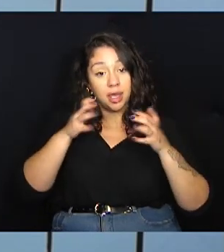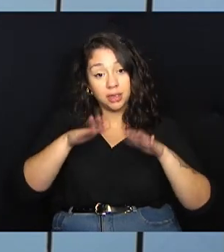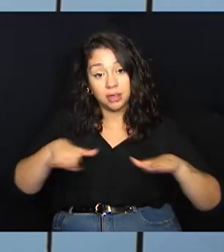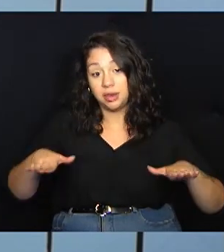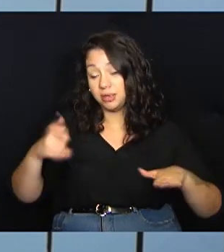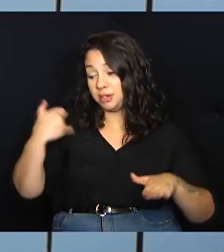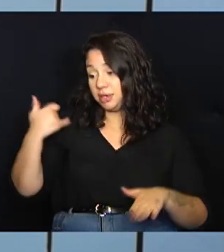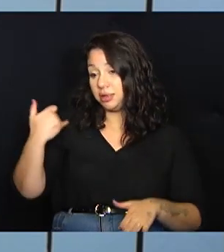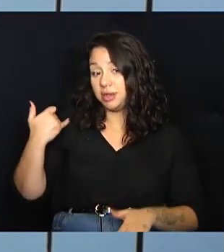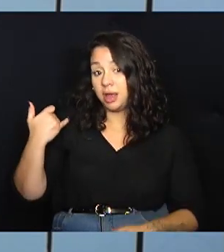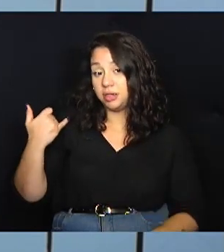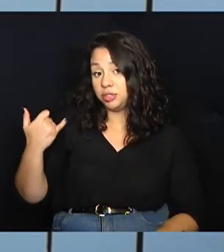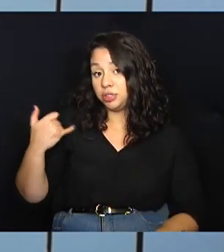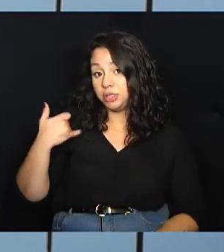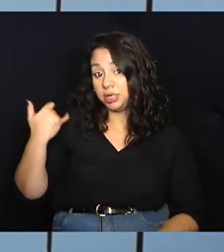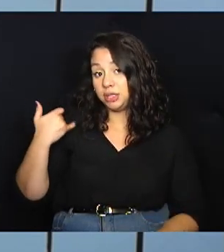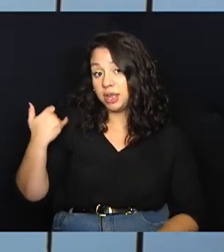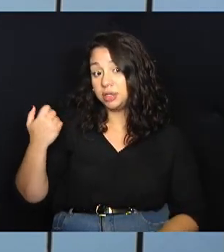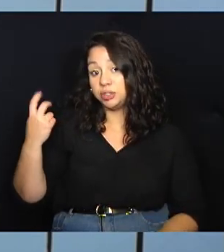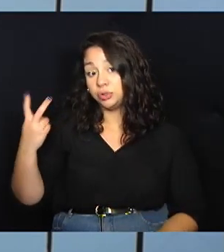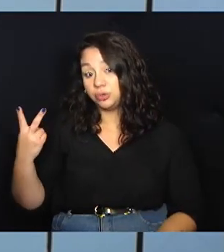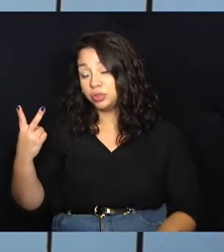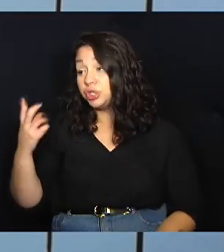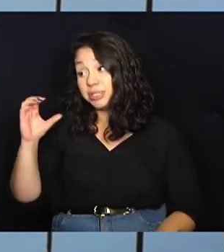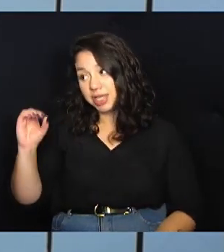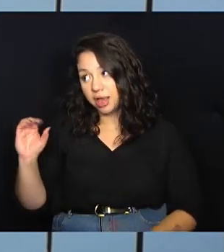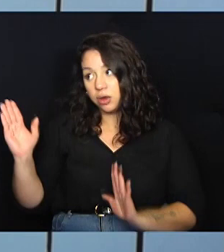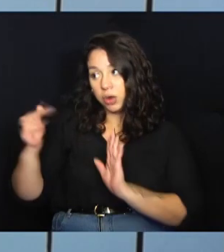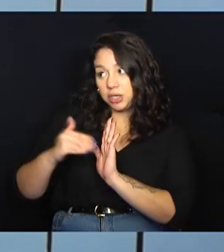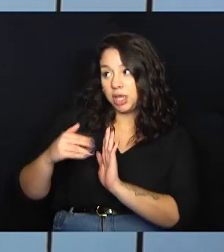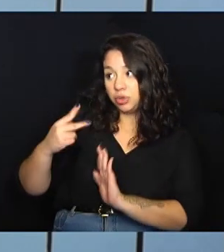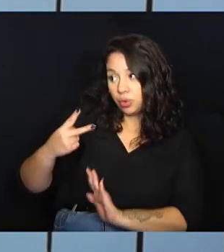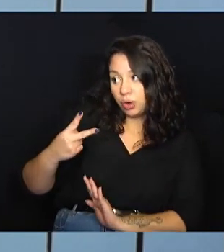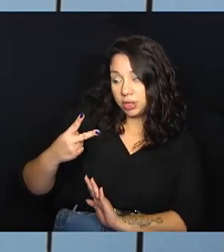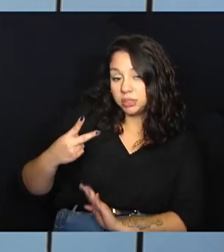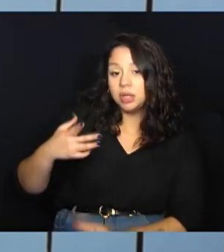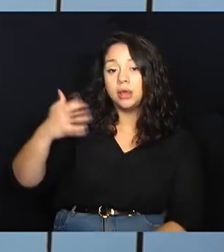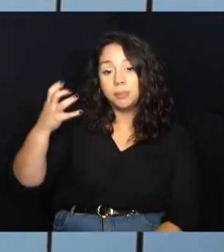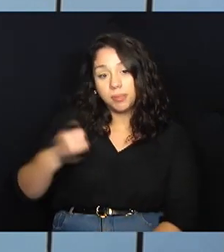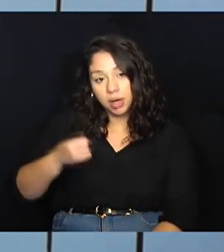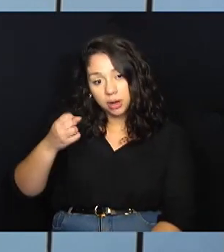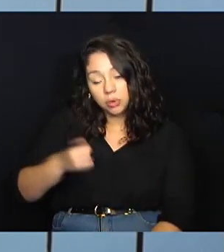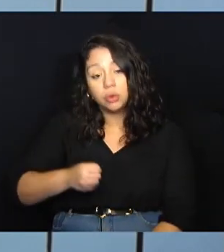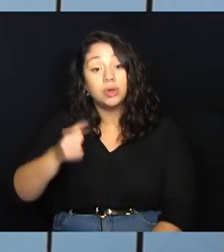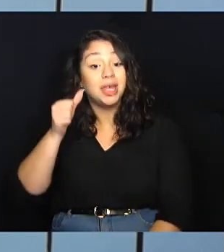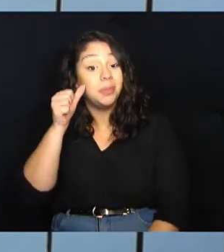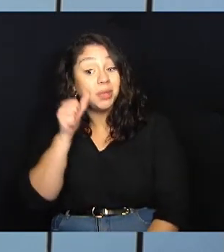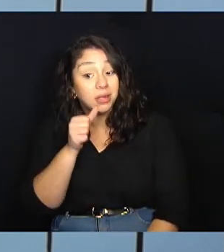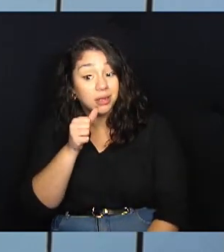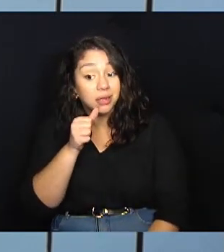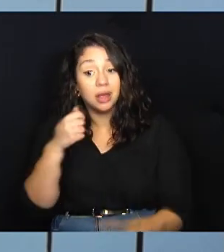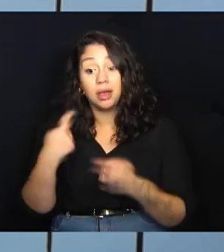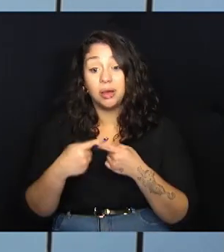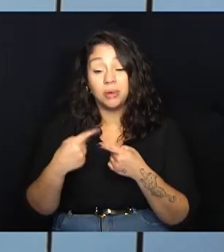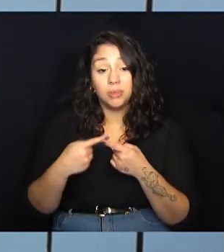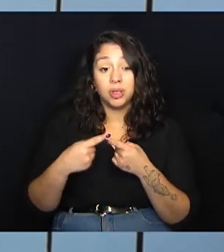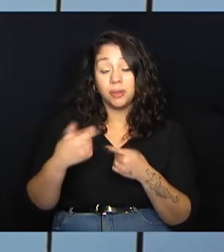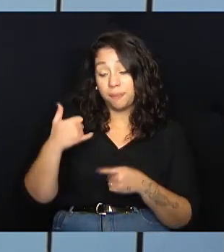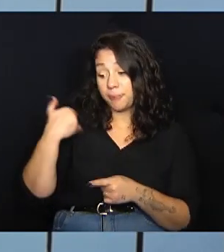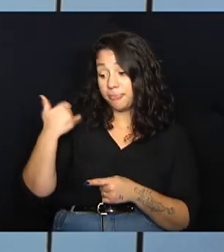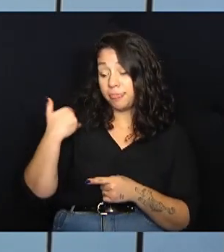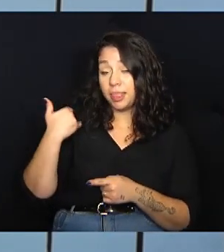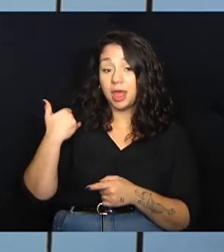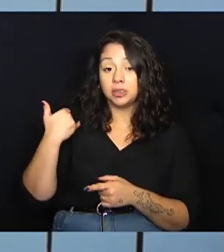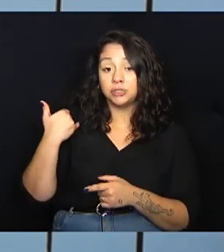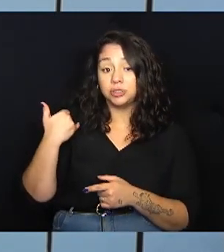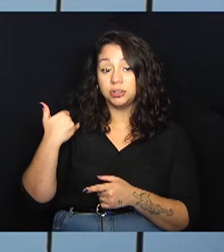anos, brancas, meninas. Sim. Né? E é muito difícil, porque depois de uma certa idade de acolhimento, a gente sabe